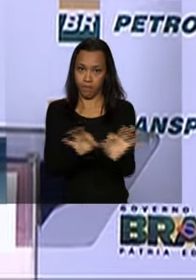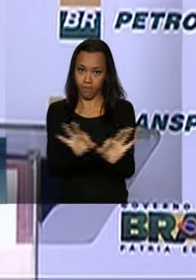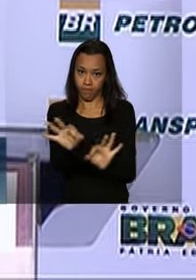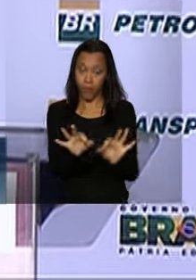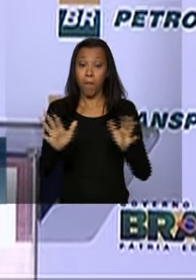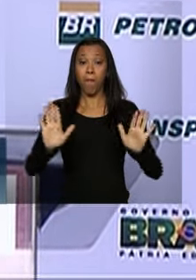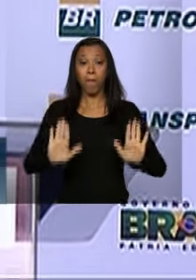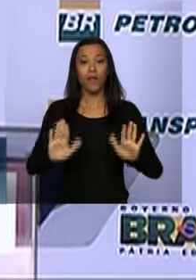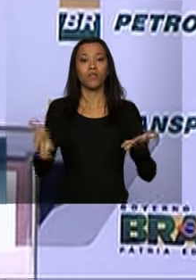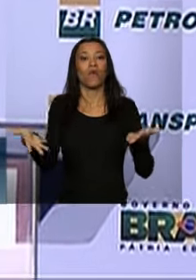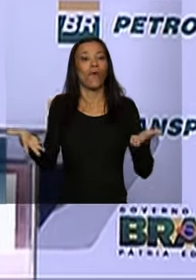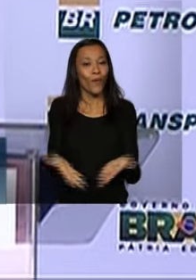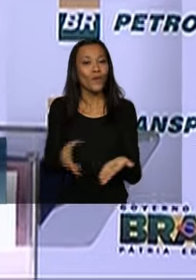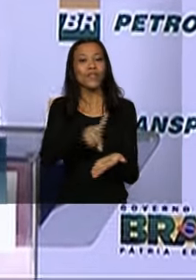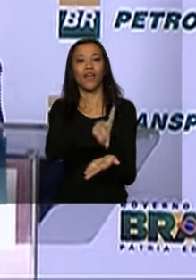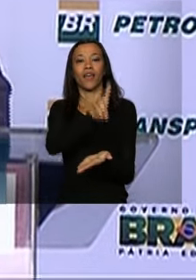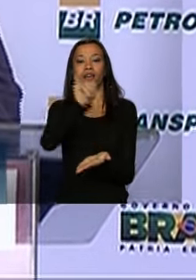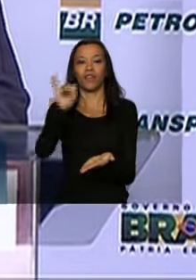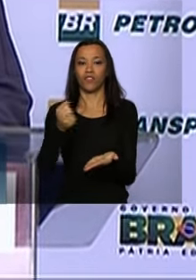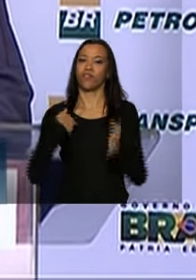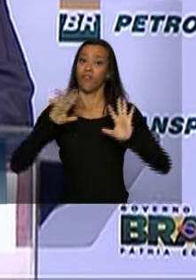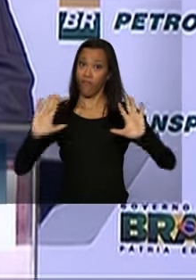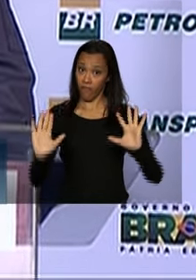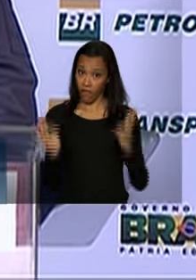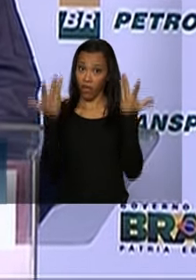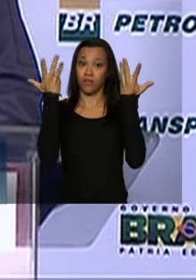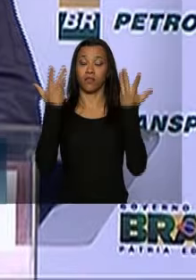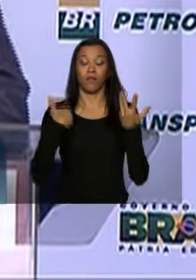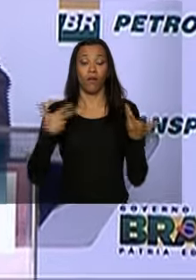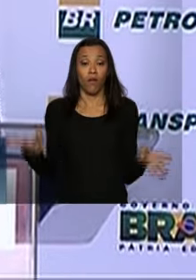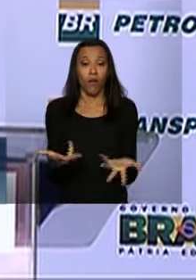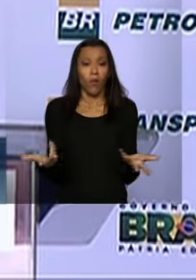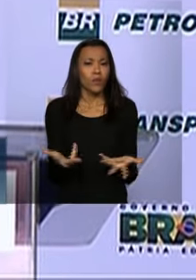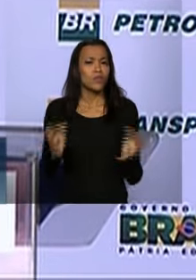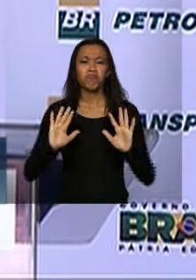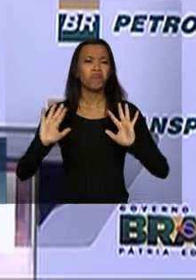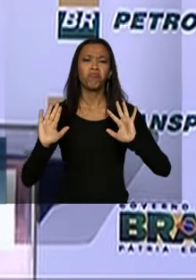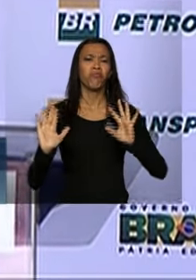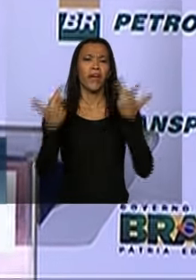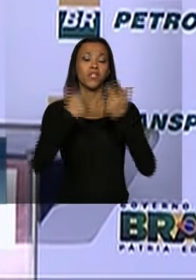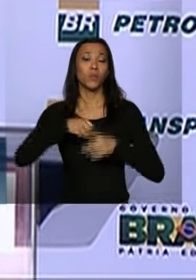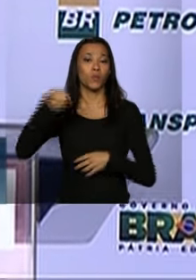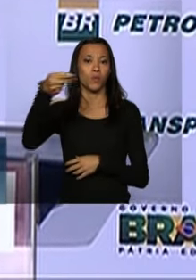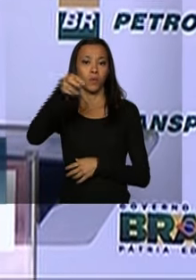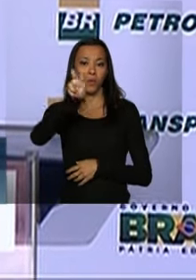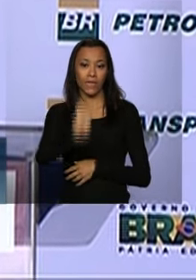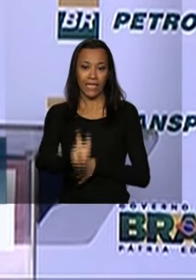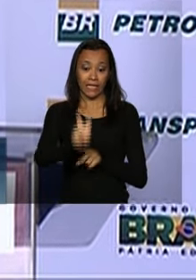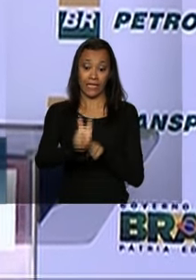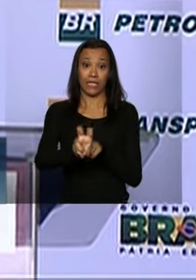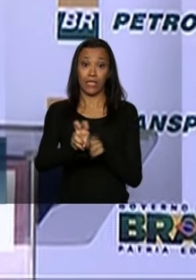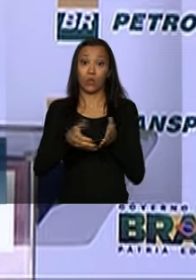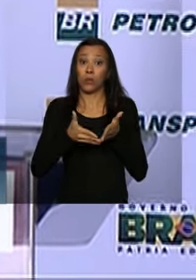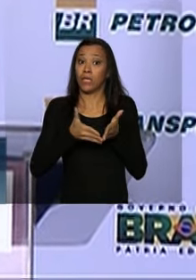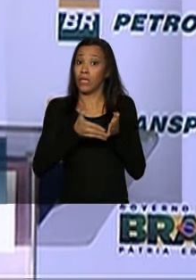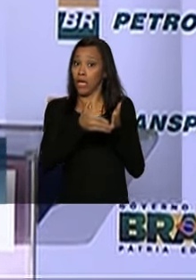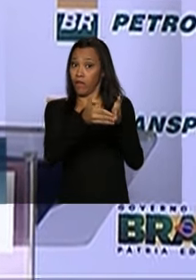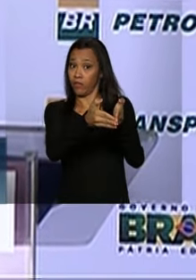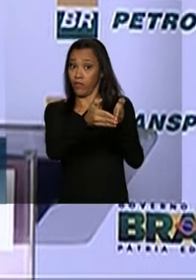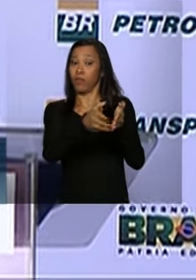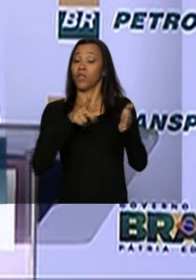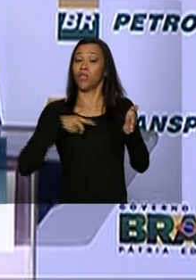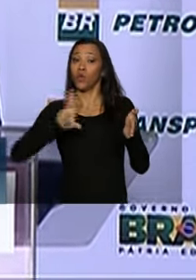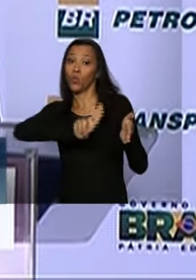festa. Temos muito que comemorar. Comemorando hoje o quinto navio da série Suezmax, que leva o nome do engenheiro militar